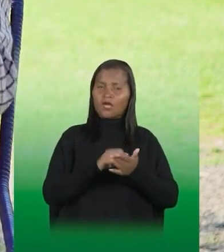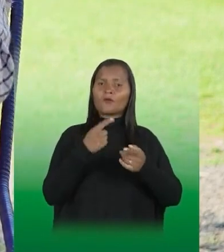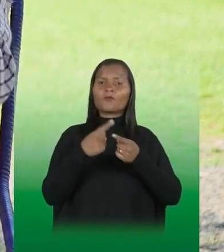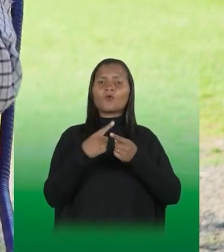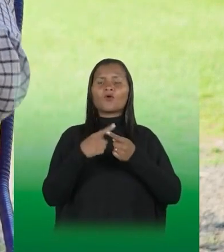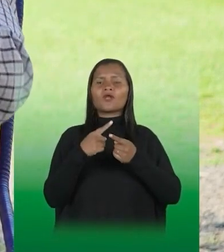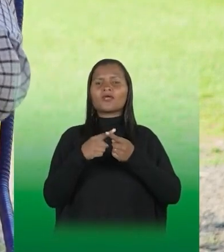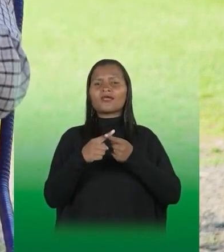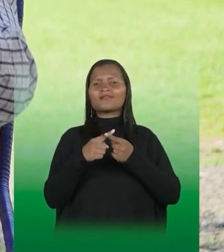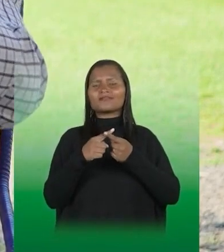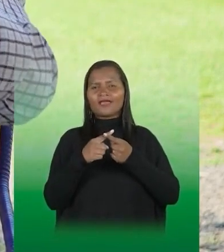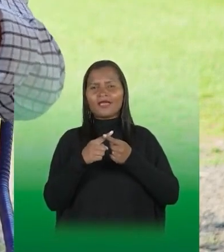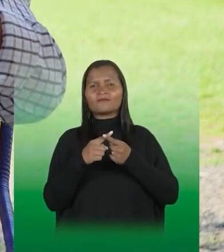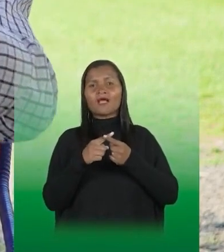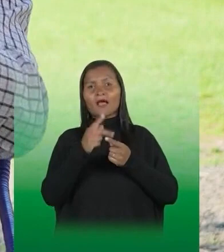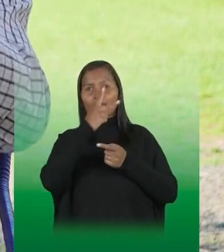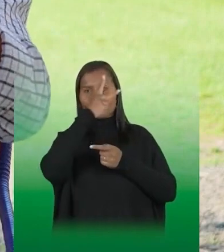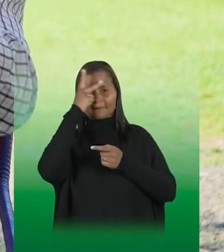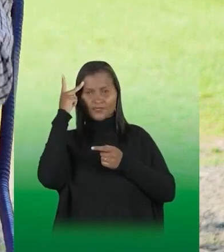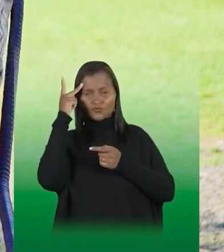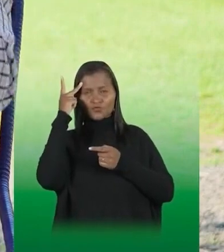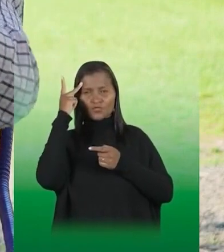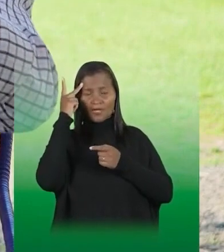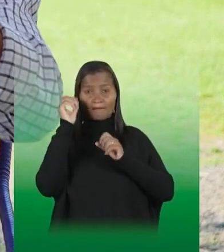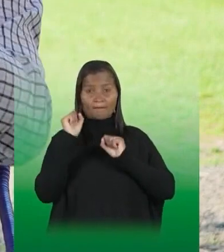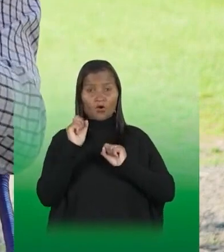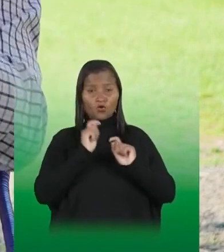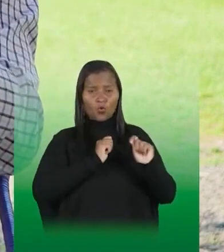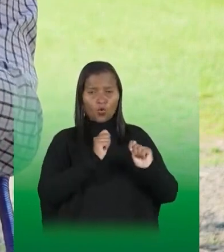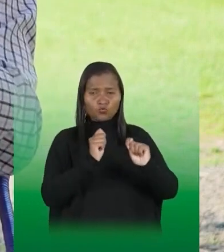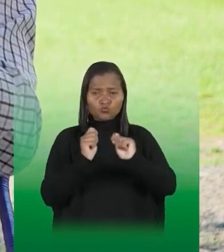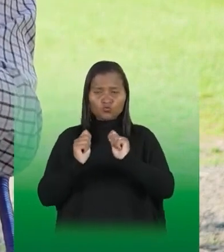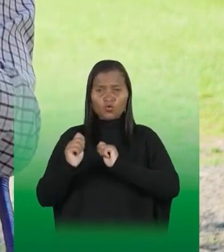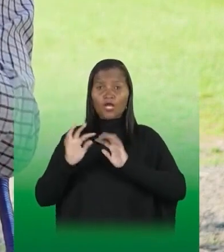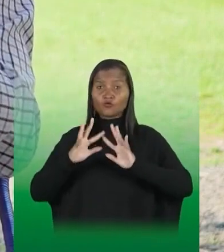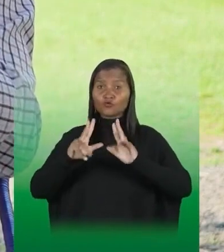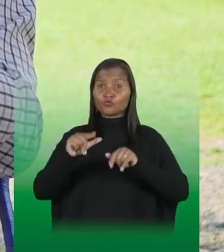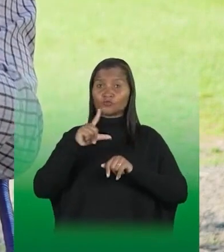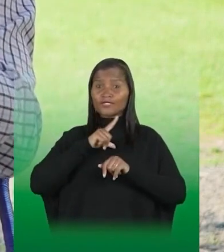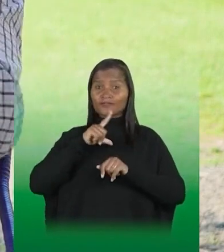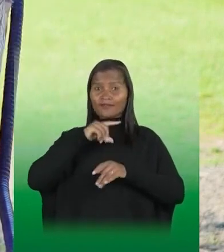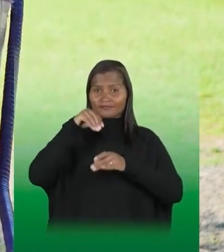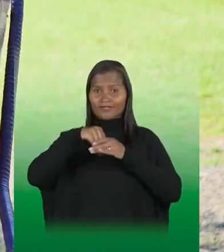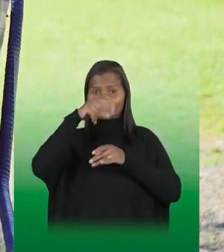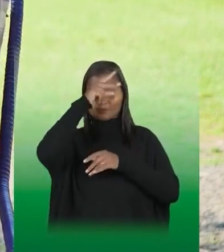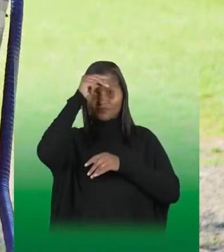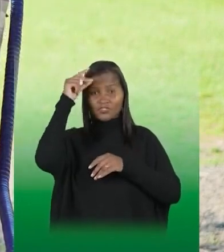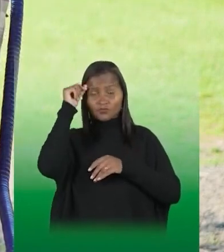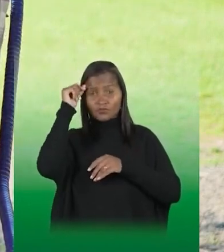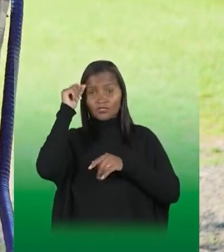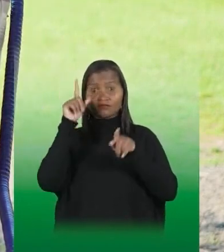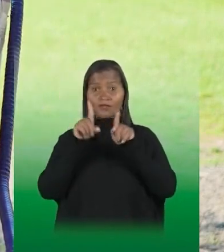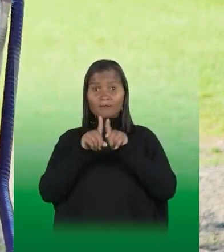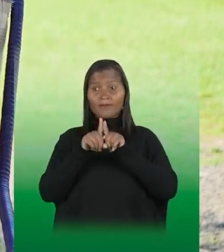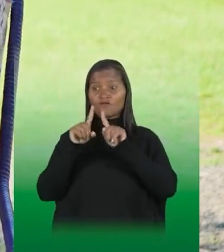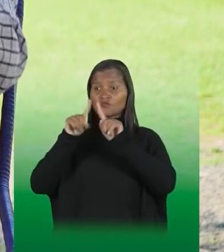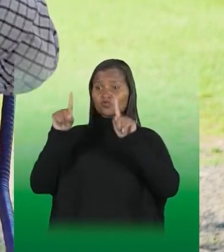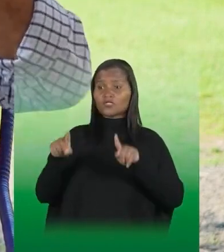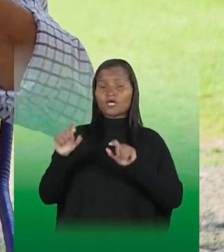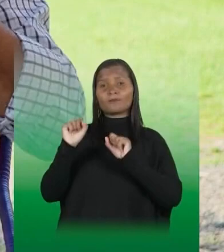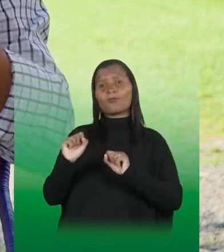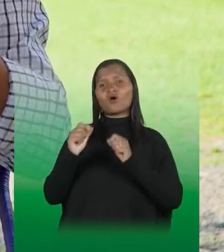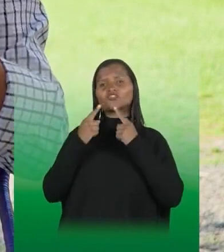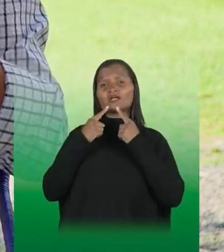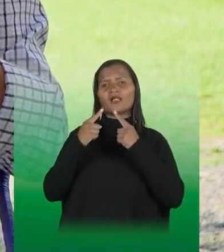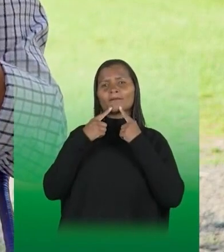ele, anonimamente, tu pode controlar tudo que existe dentro da prefeitura. Inclusive, o funcionário pode fazer